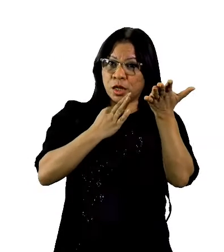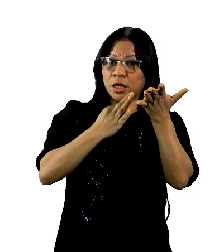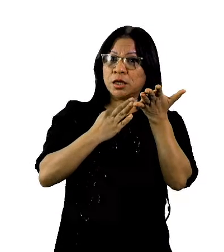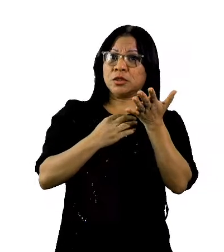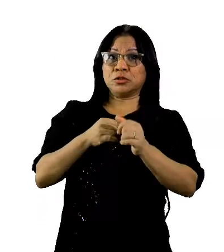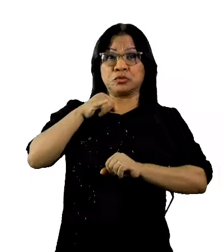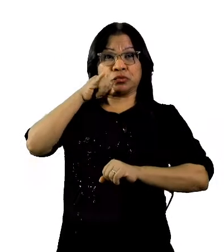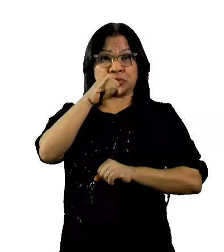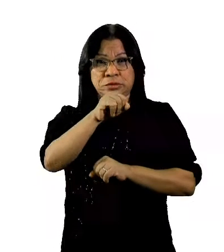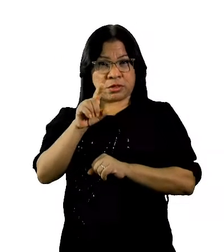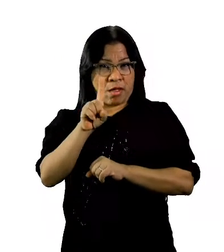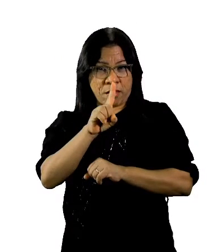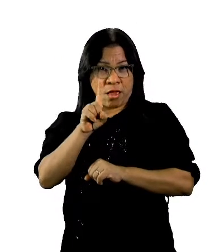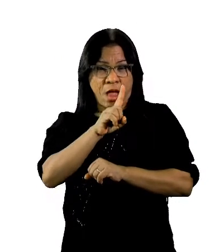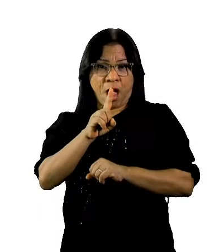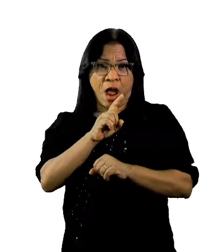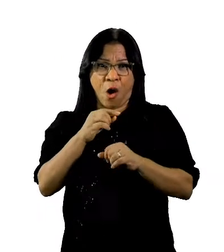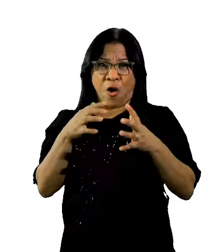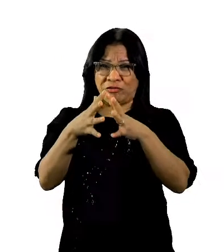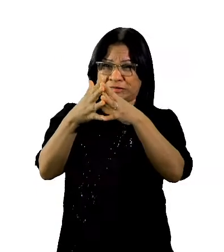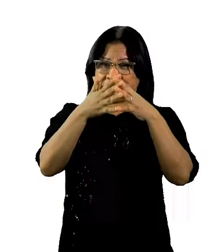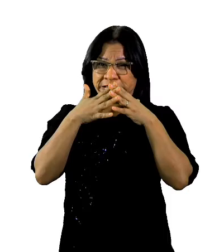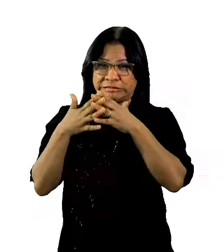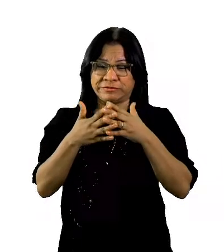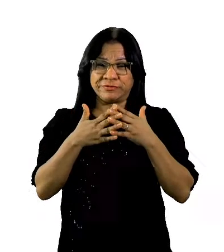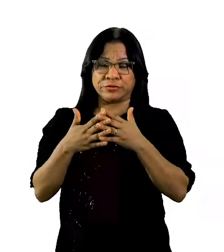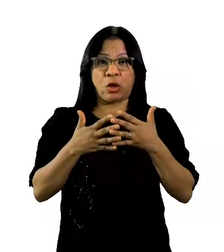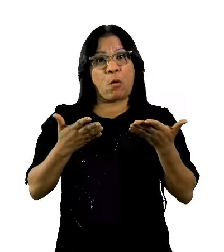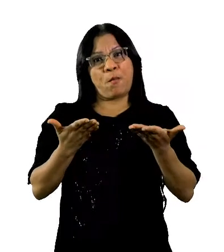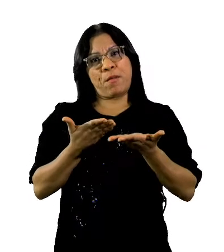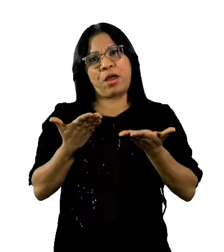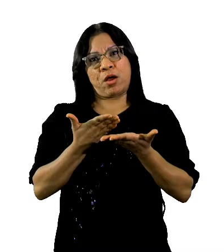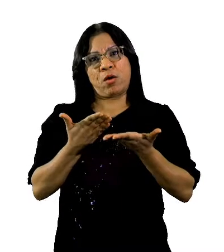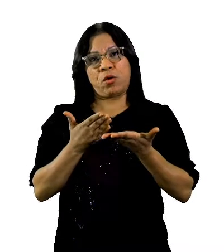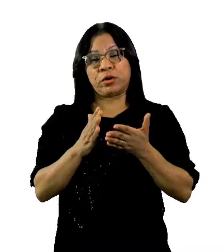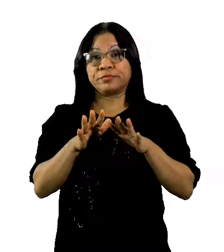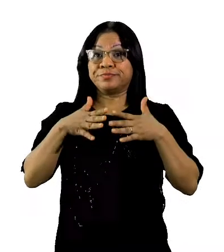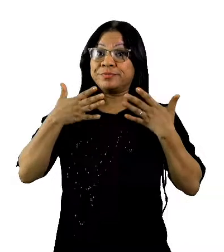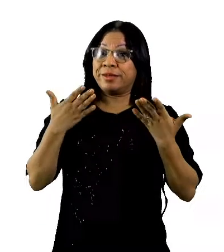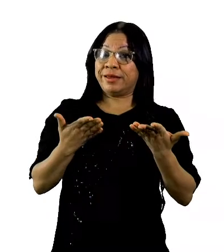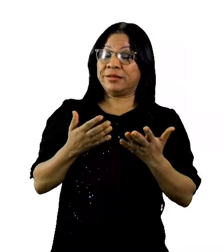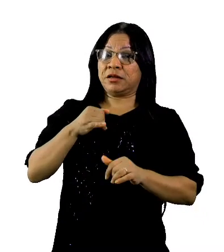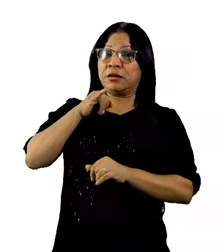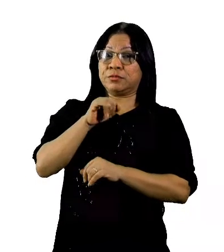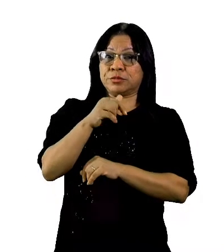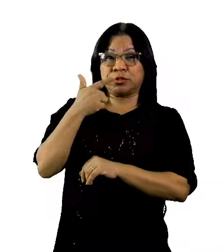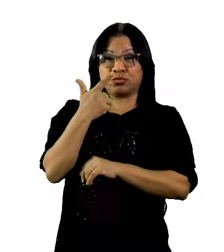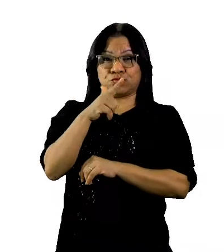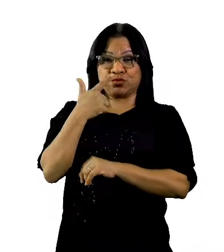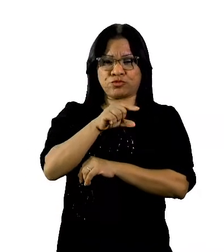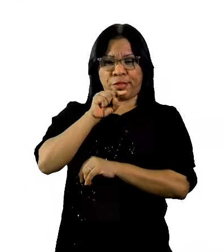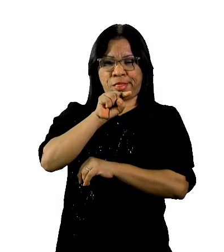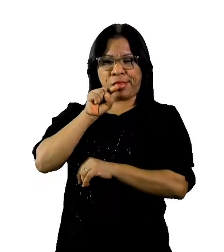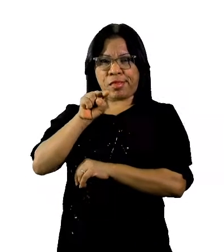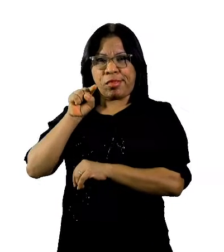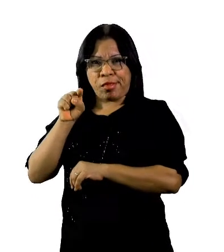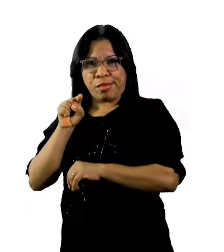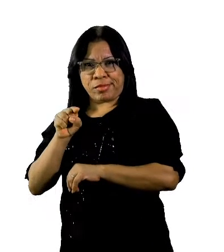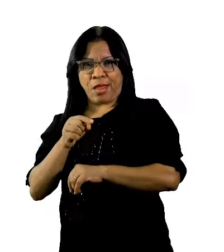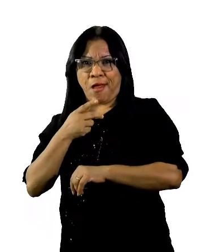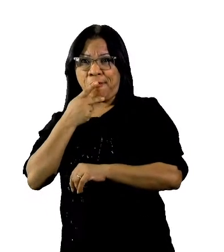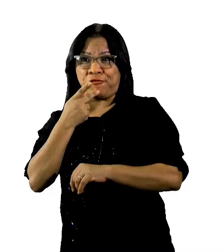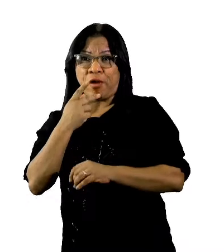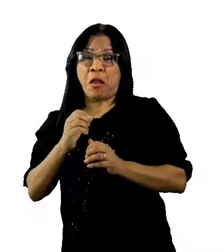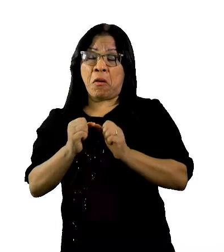agora. Às vezes, podemos alterar todo o sentido de uma frase, disseram as reticências, ou dar margem